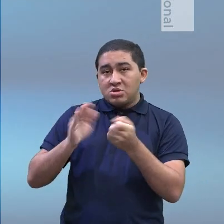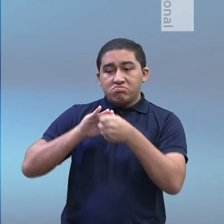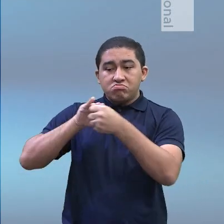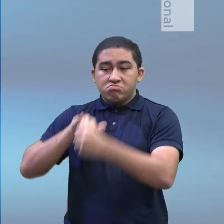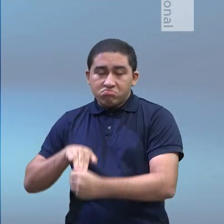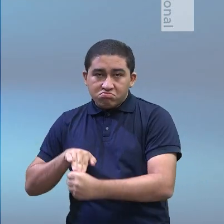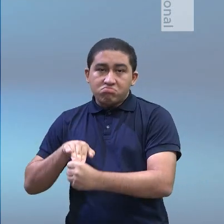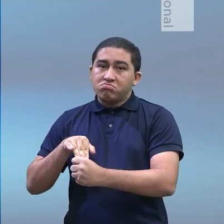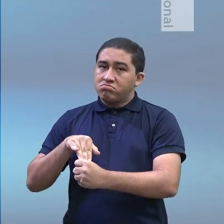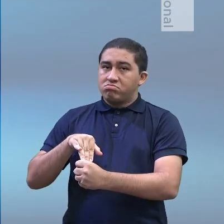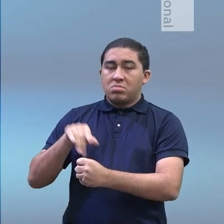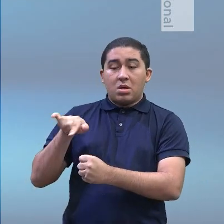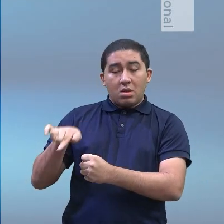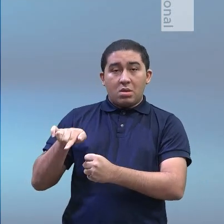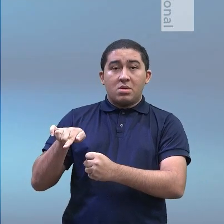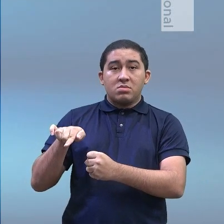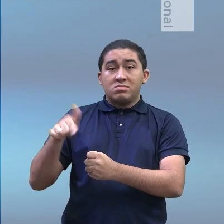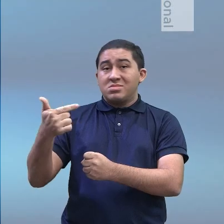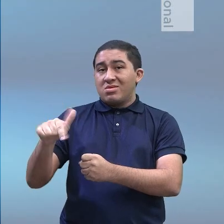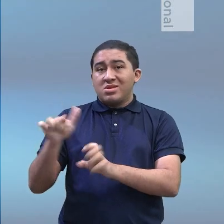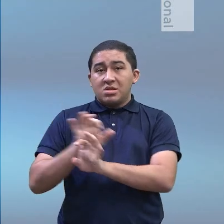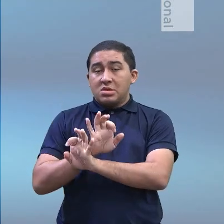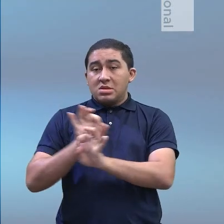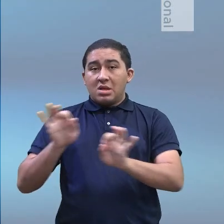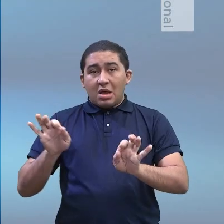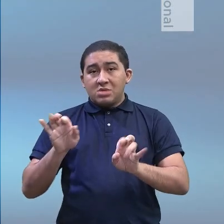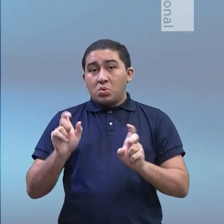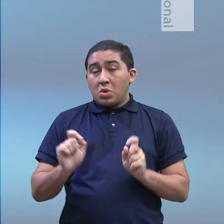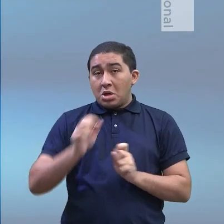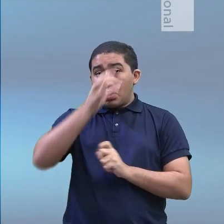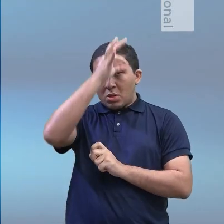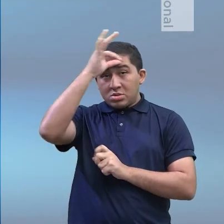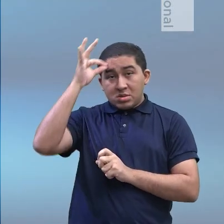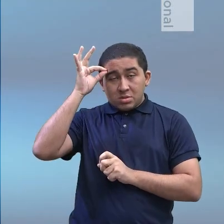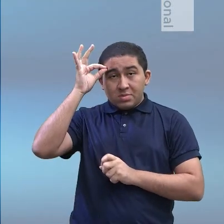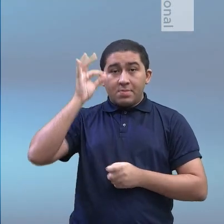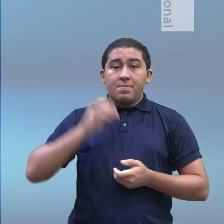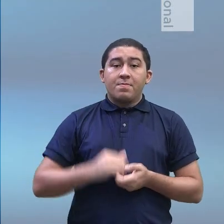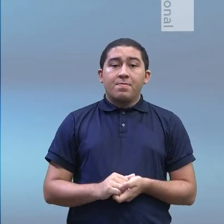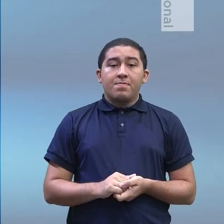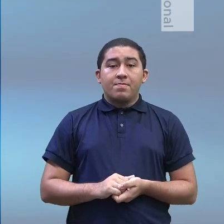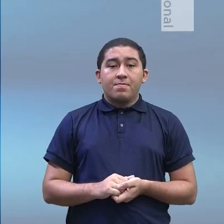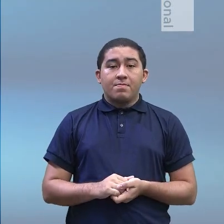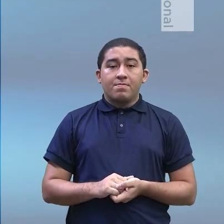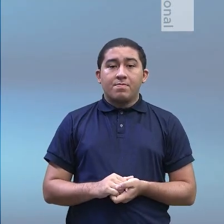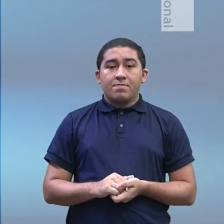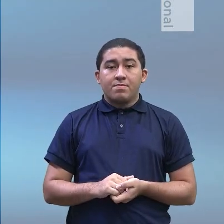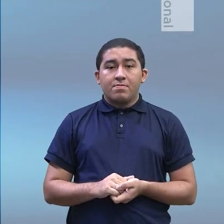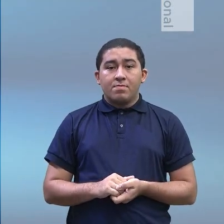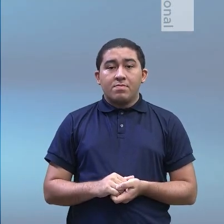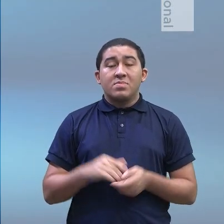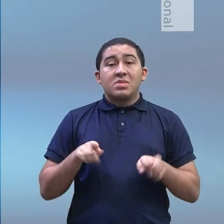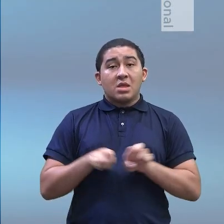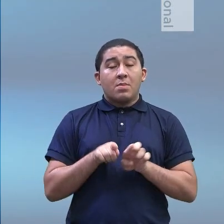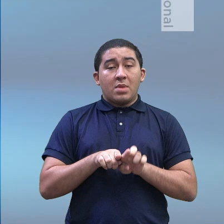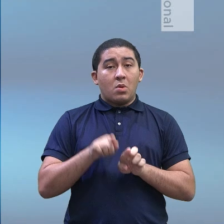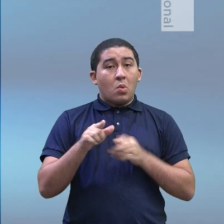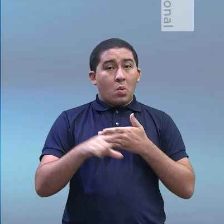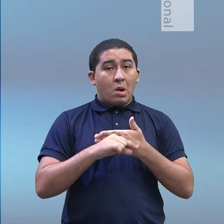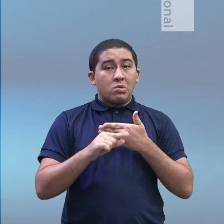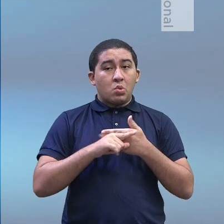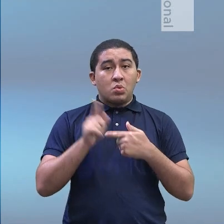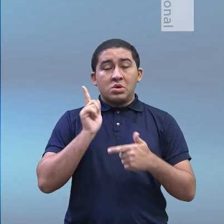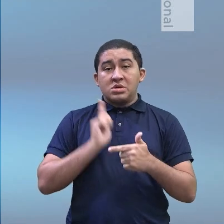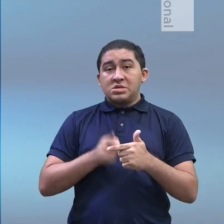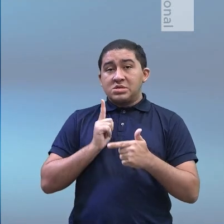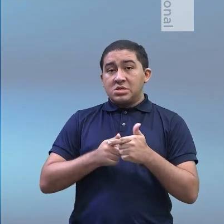claro, ela não tem mais nenhum tipo de inocência, não é? E aí ele faz essa crítica, né? Da questão